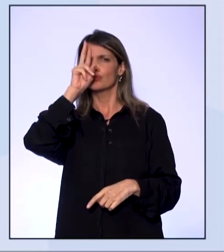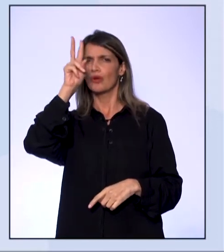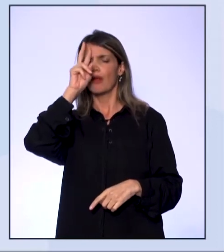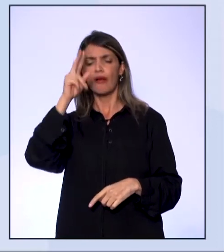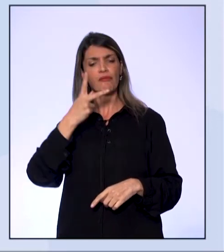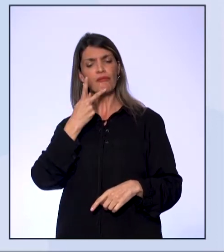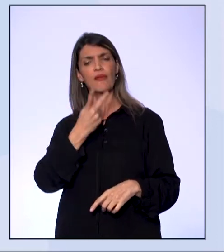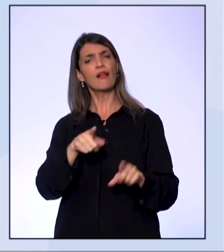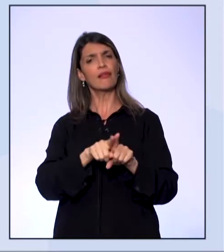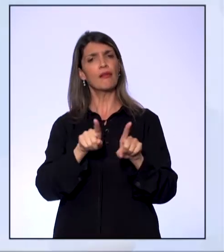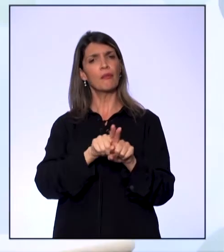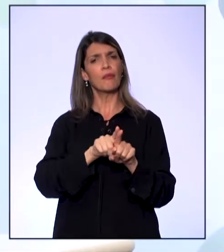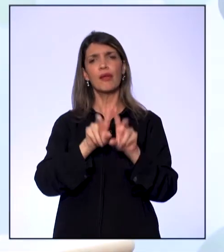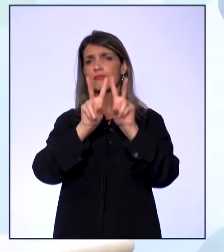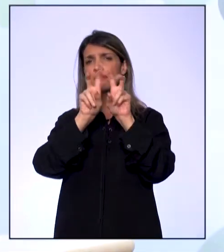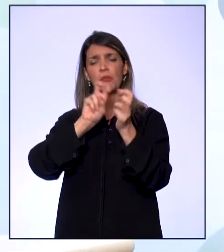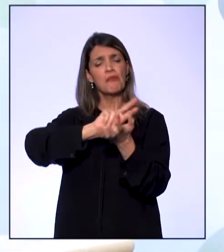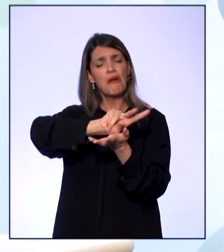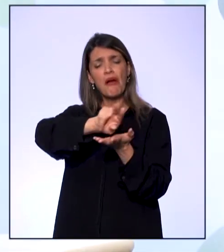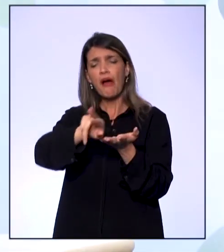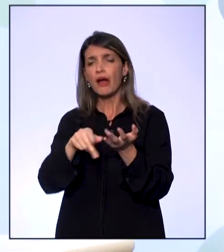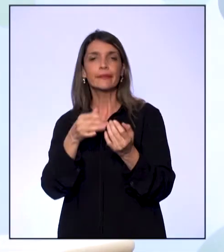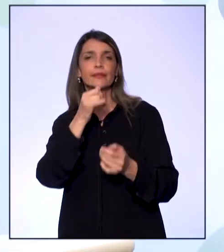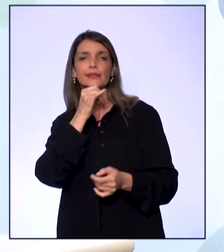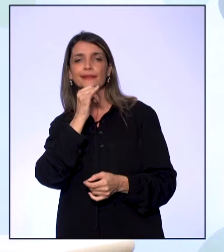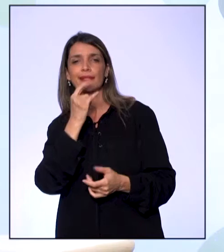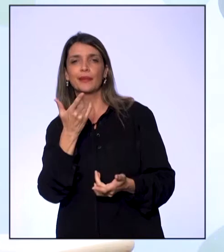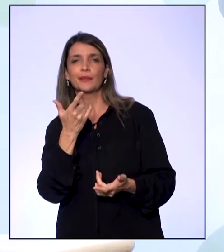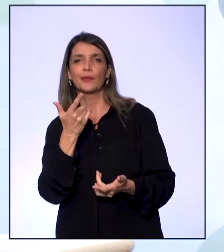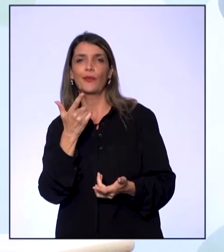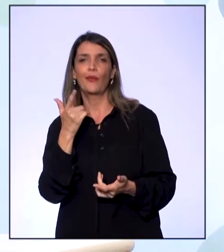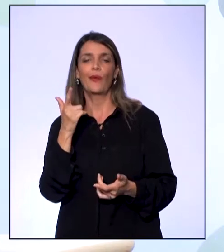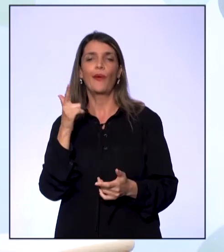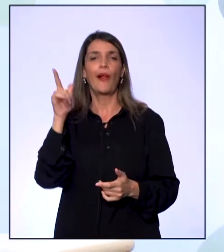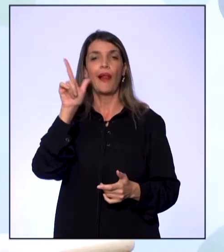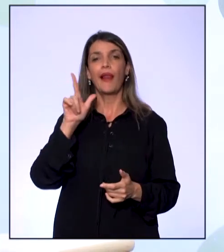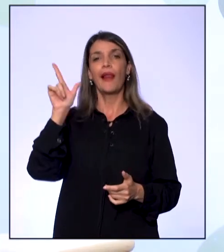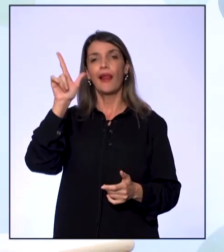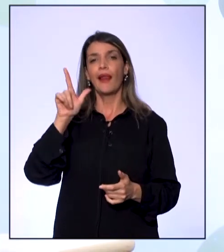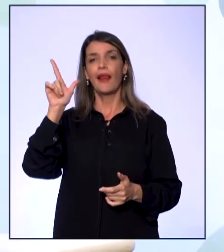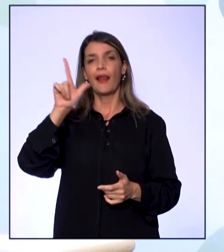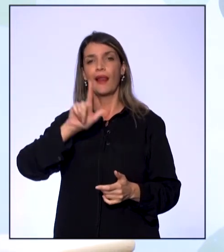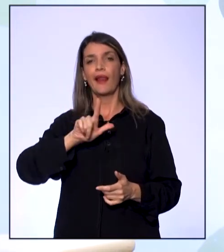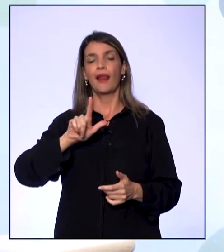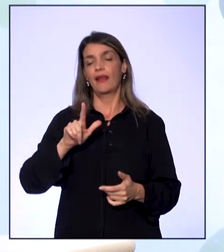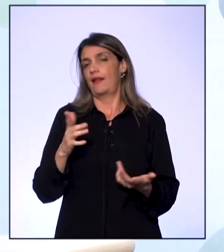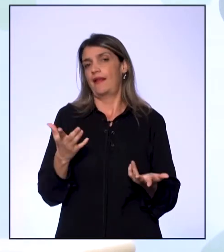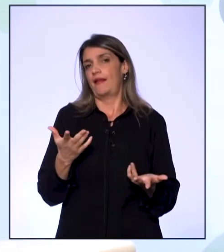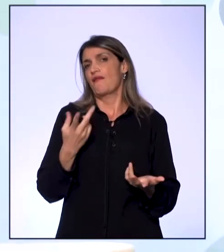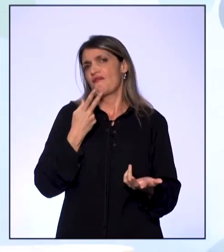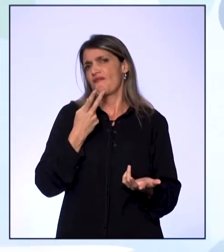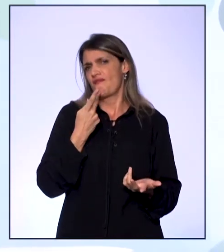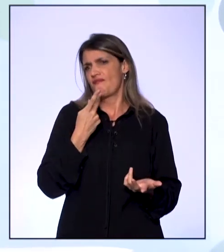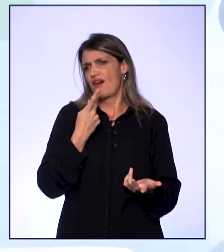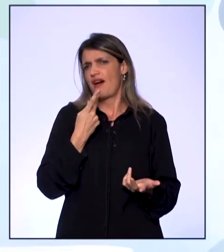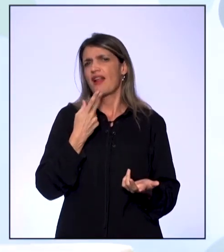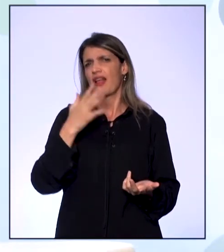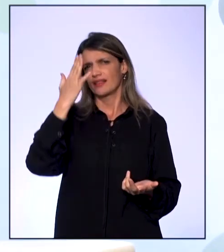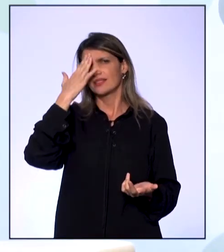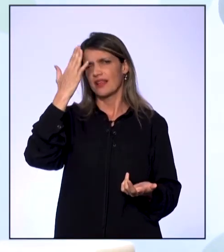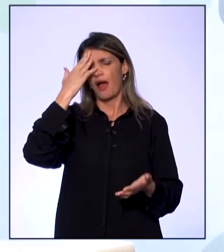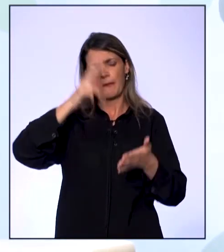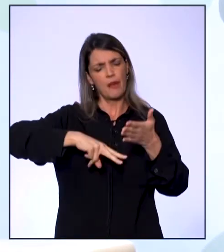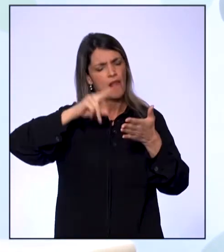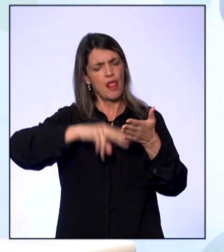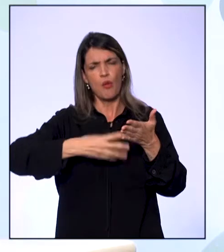fala também sobre outros temas. Vamos pegar um exemplo que ele fala. Ele fala sobre literatura. Então, ele fala sobre literatura com propriedade. Ele leu muito,